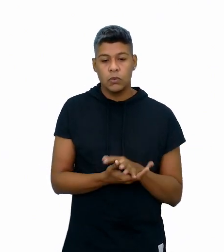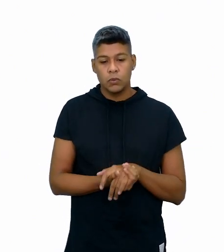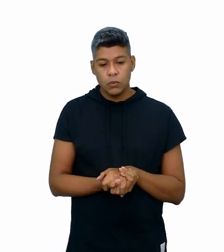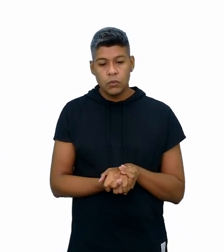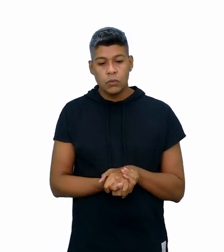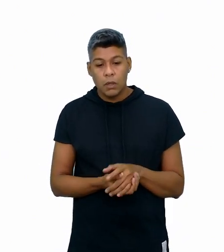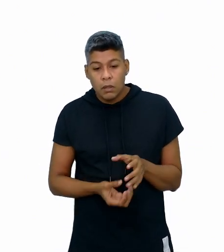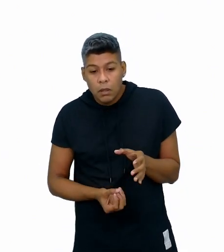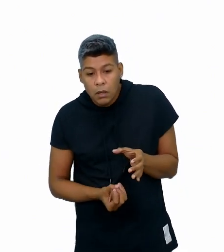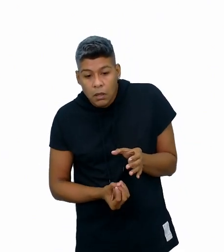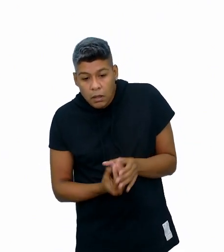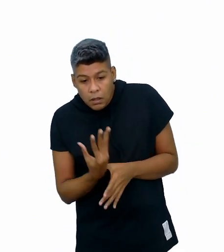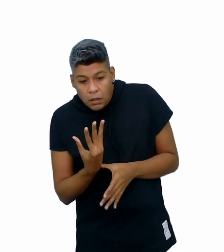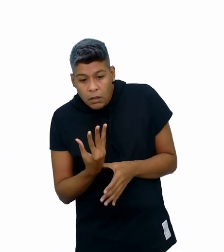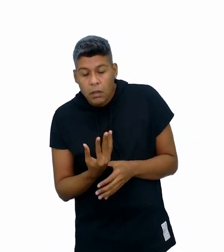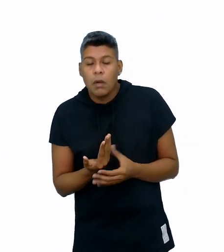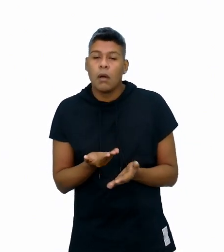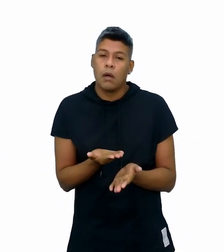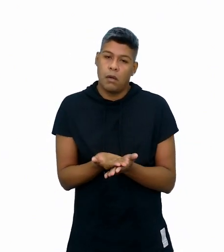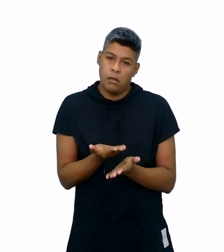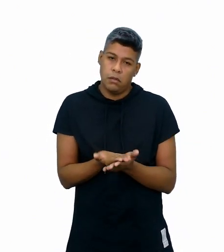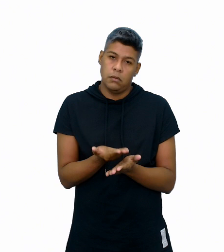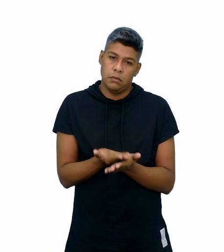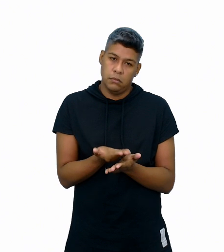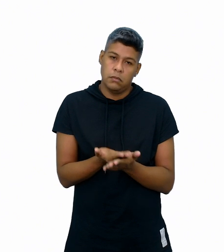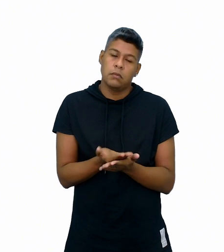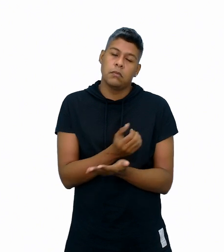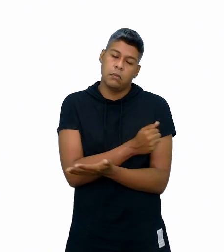foram acontecendo, os estudantes